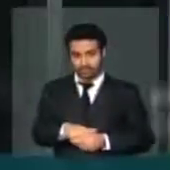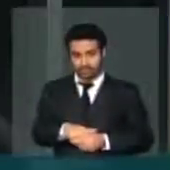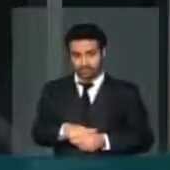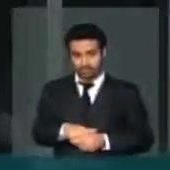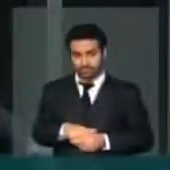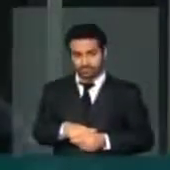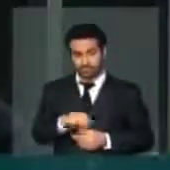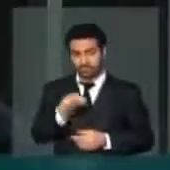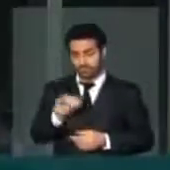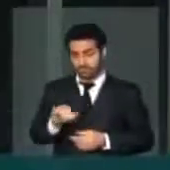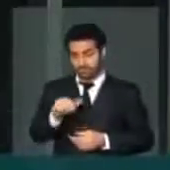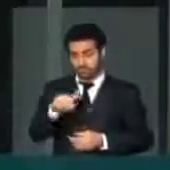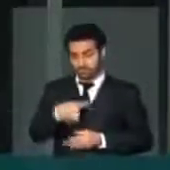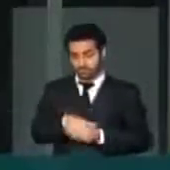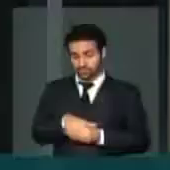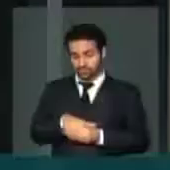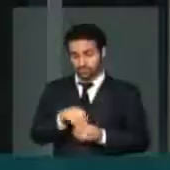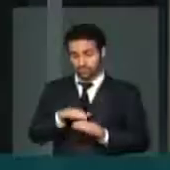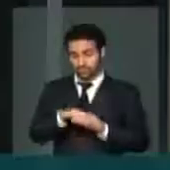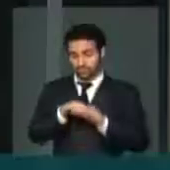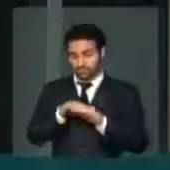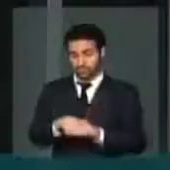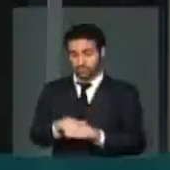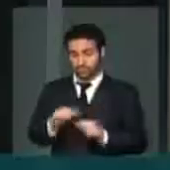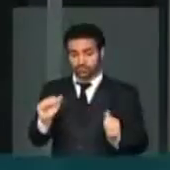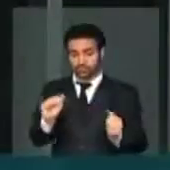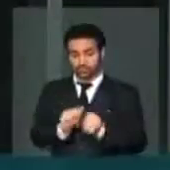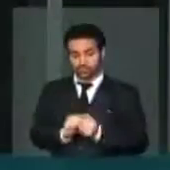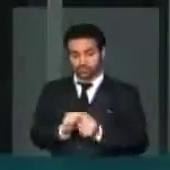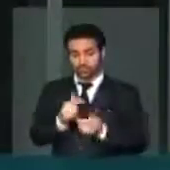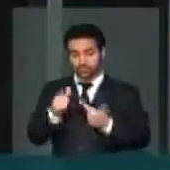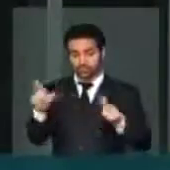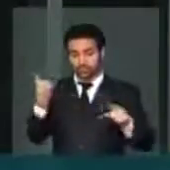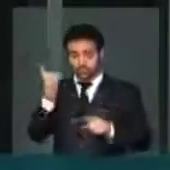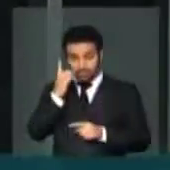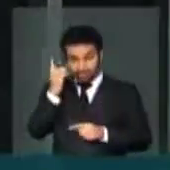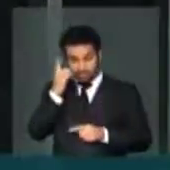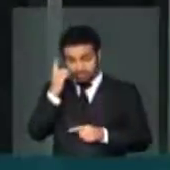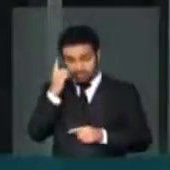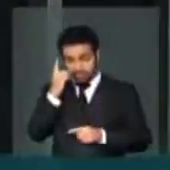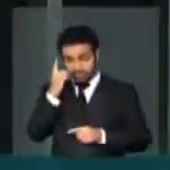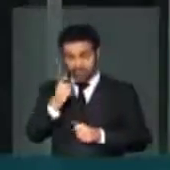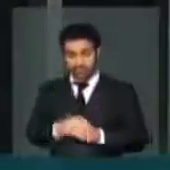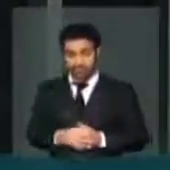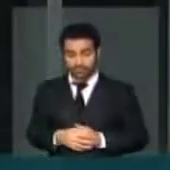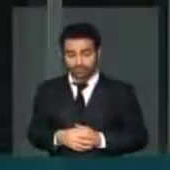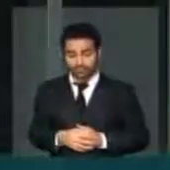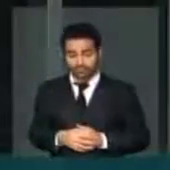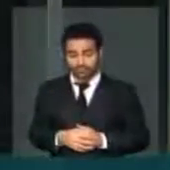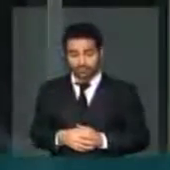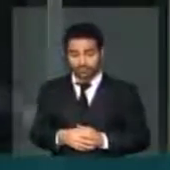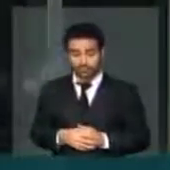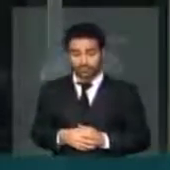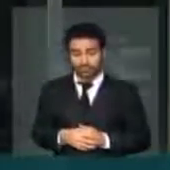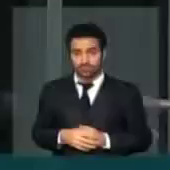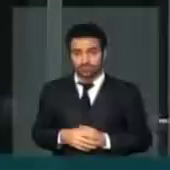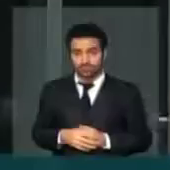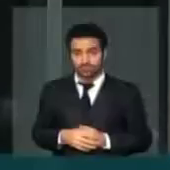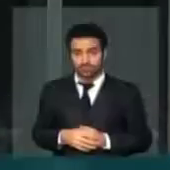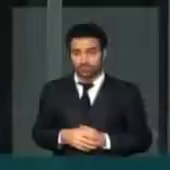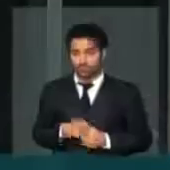no convencimento, conclui, deputado, junto com outros parlamentares, outros deputados, fazer com que essa